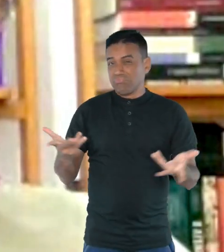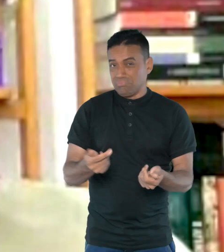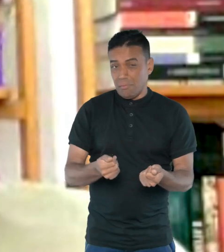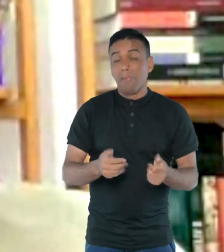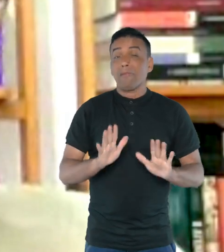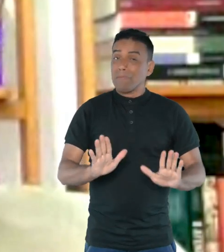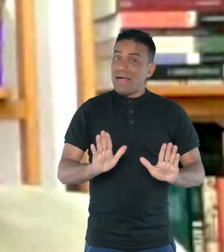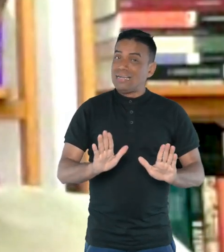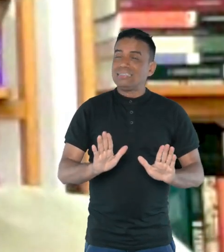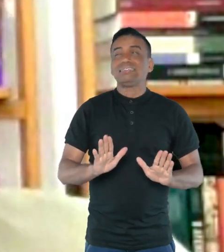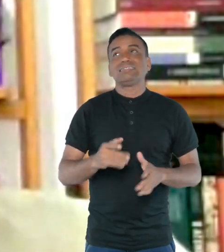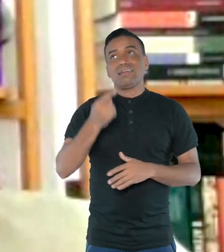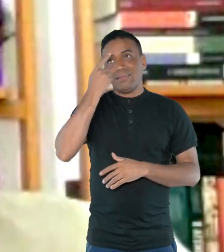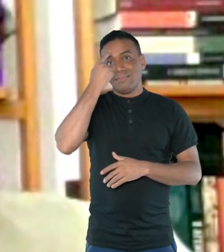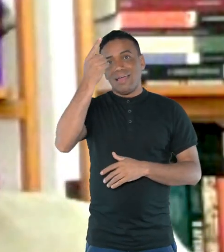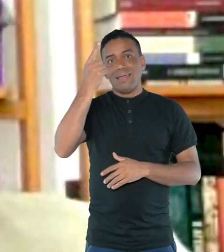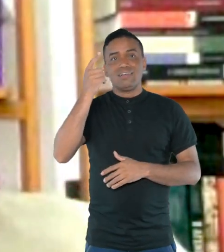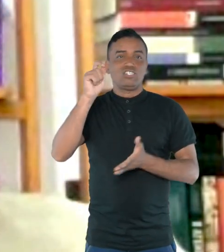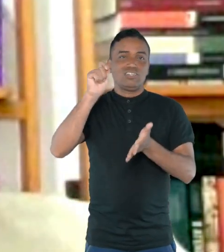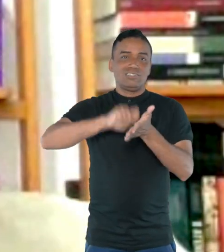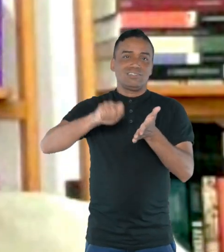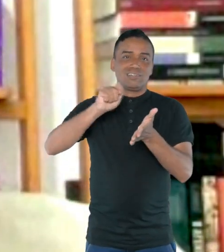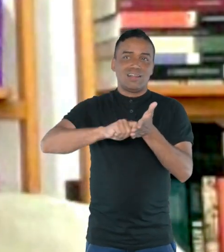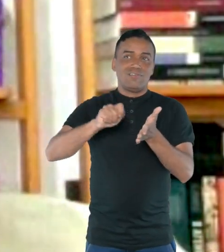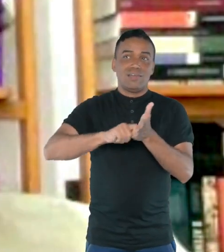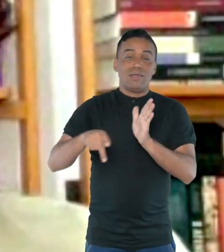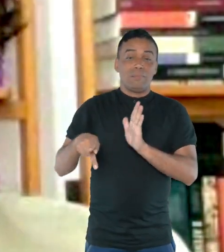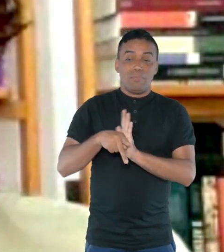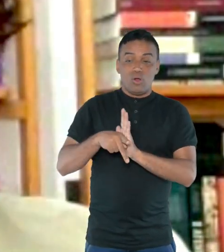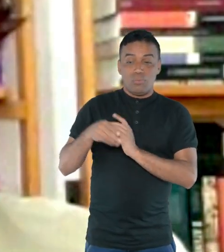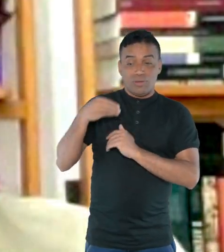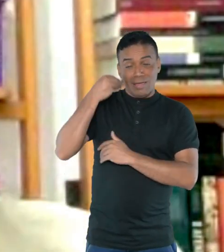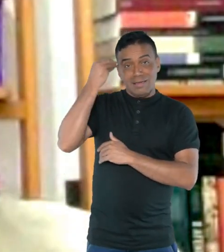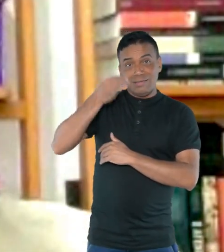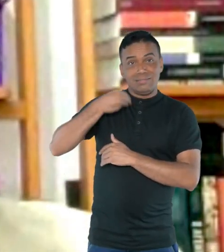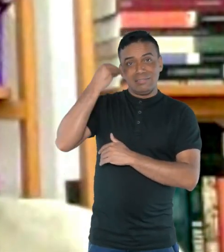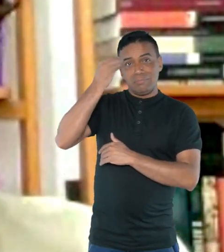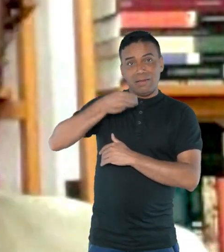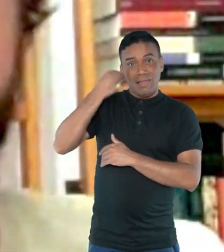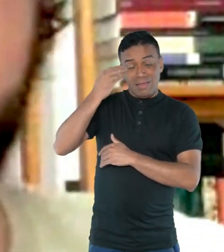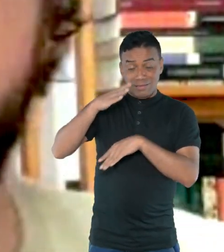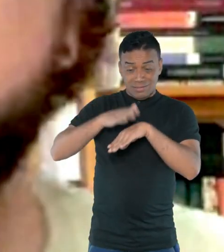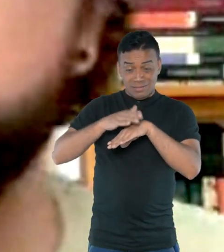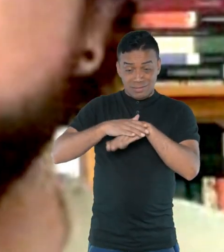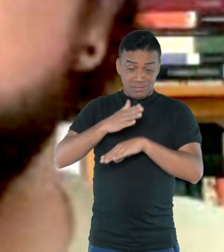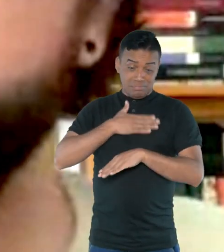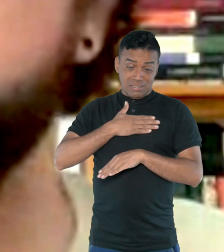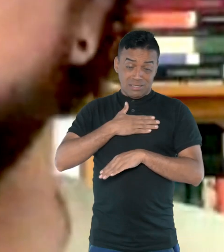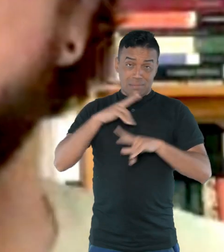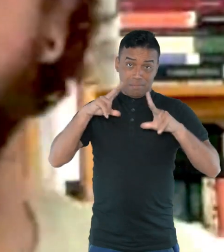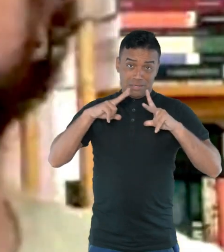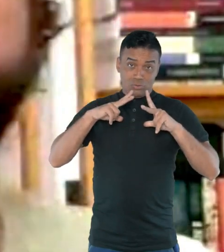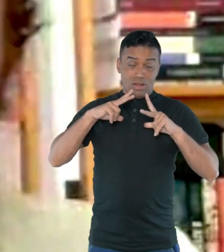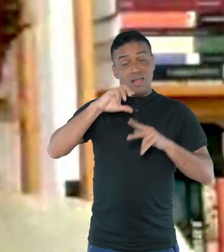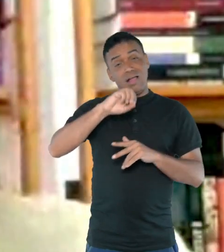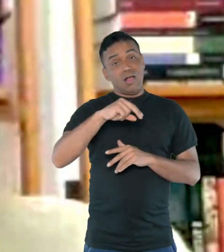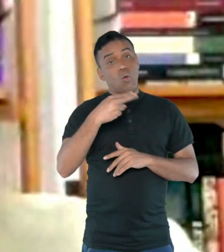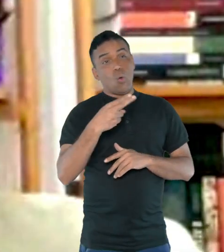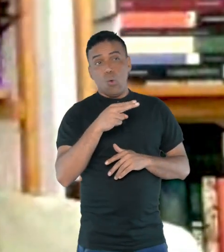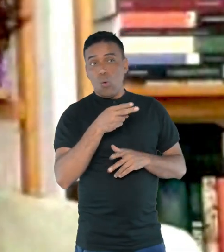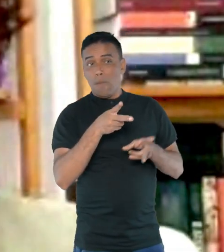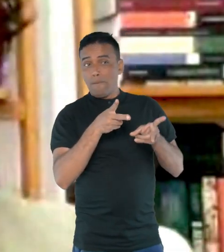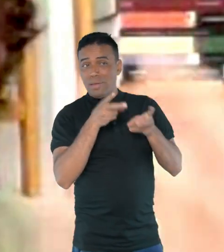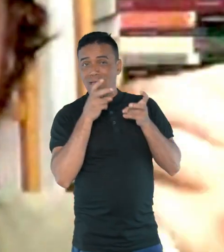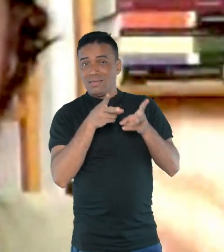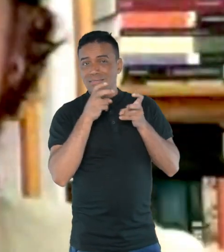que a ideia de escrever a partir de experiências, sejam vivenciadas por mim, sejam